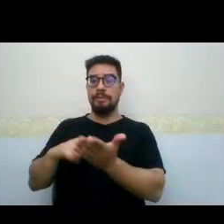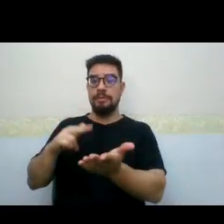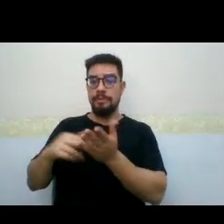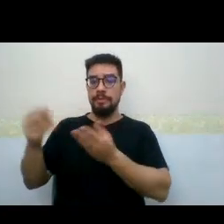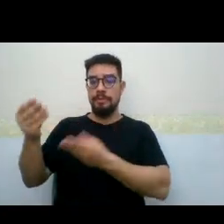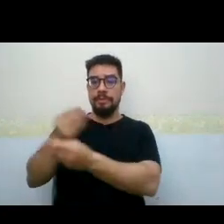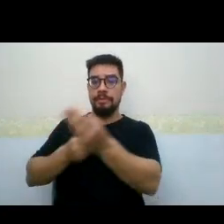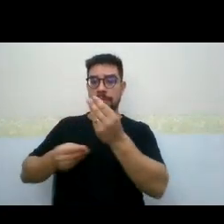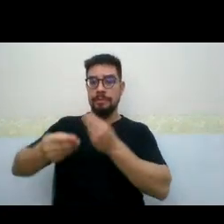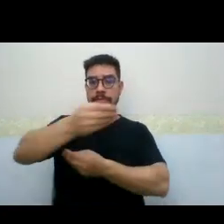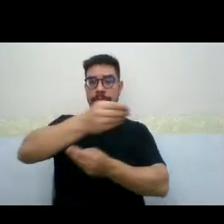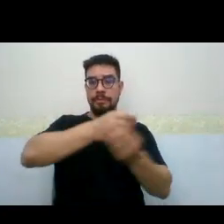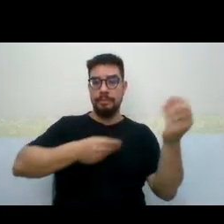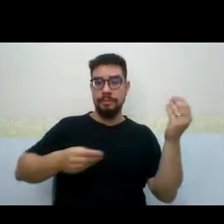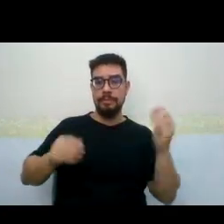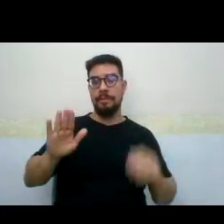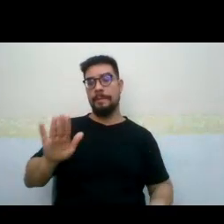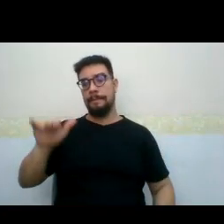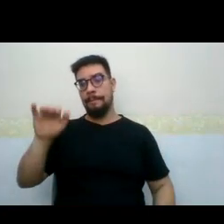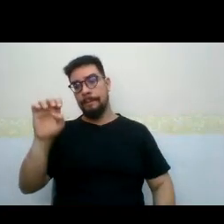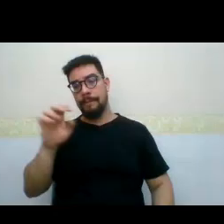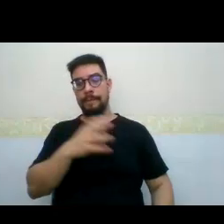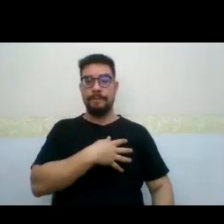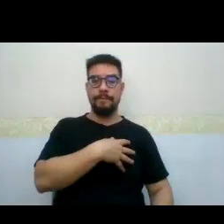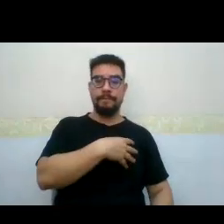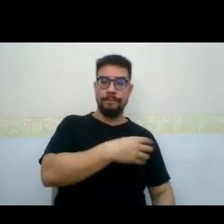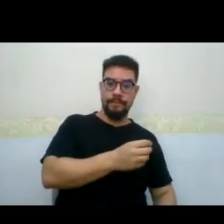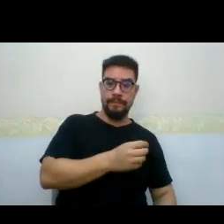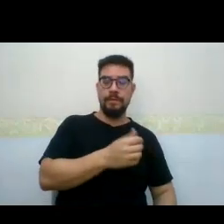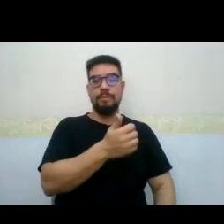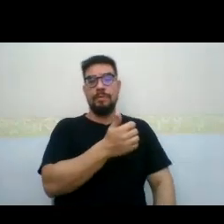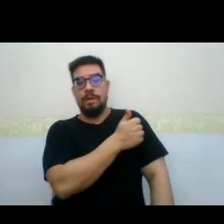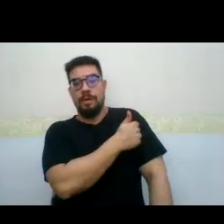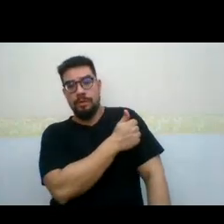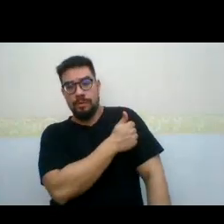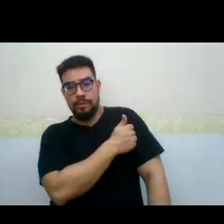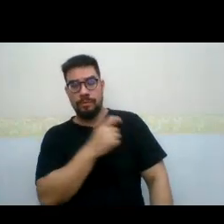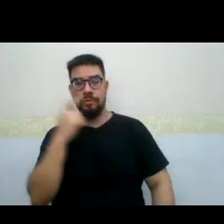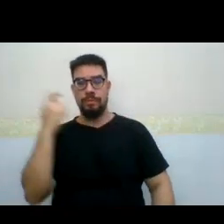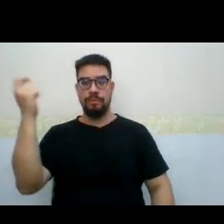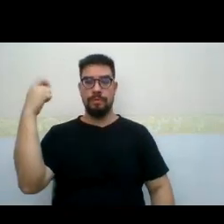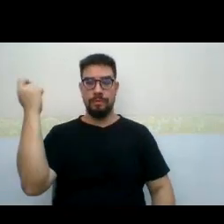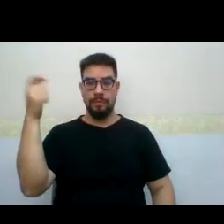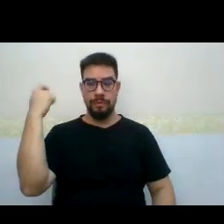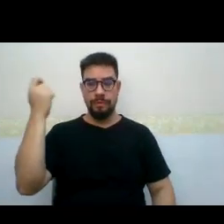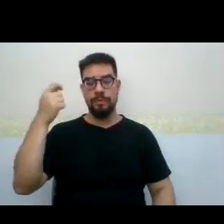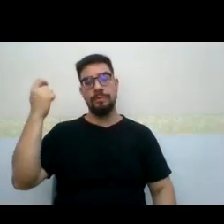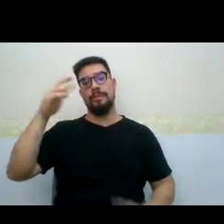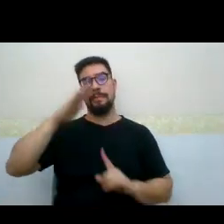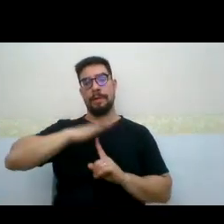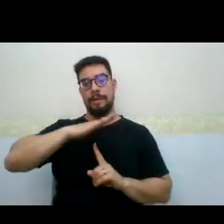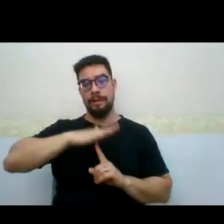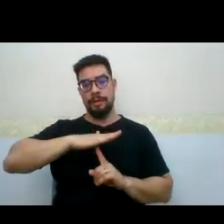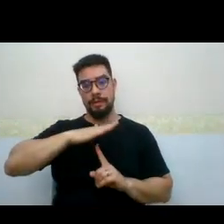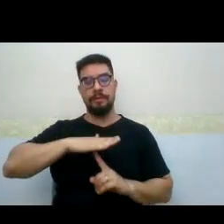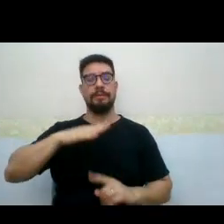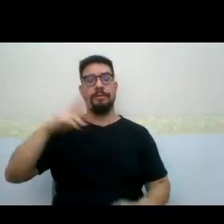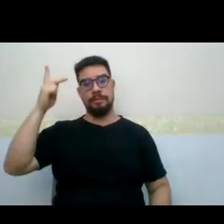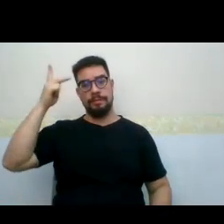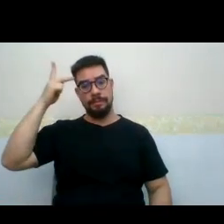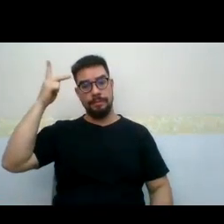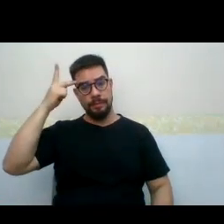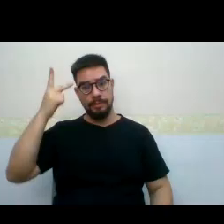mães e filhos, né, estudantes do Rio Grande do Sul, do Paraná, de São Paulo. Então,